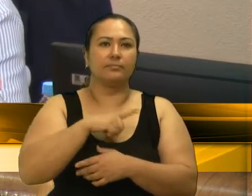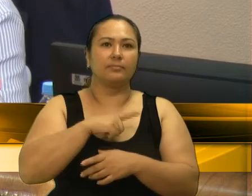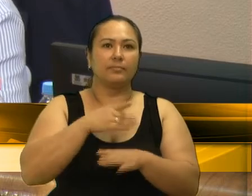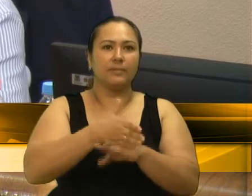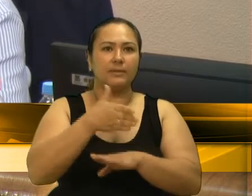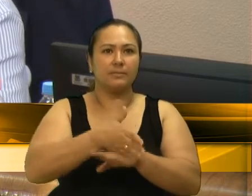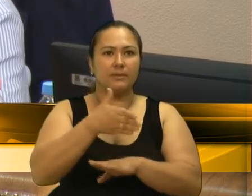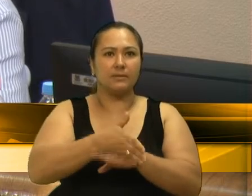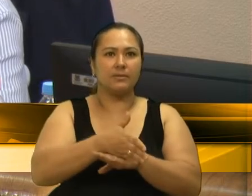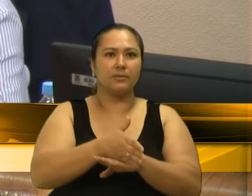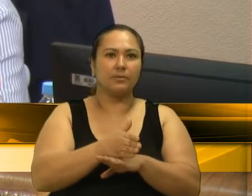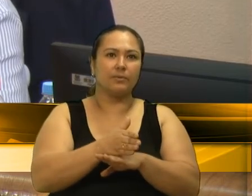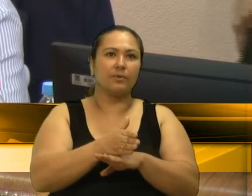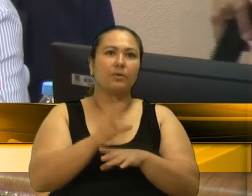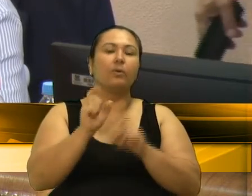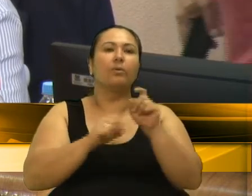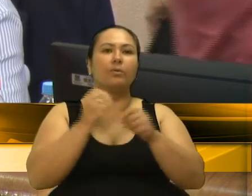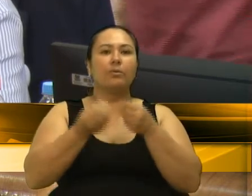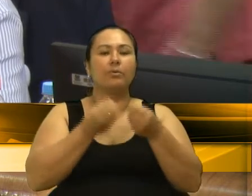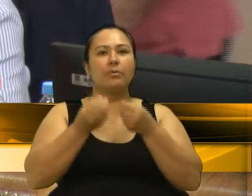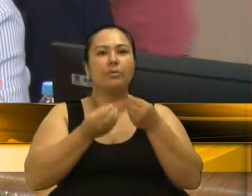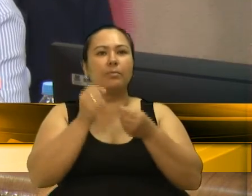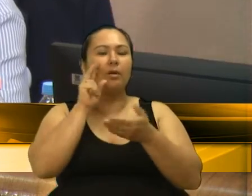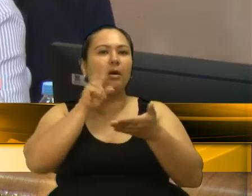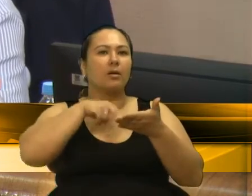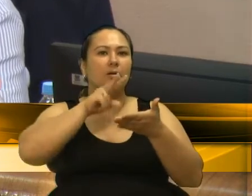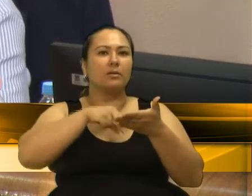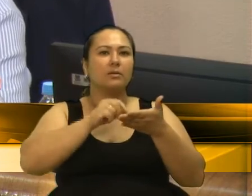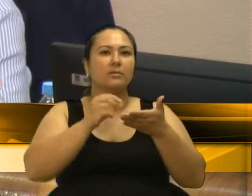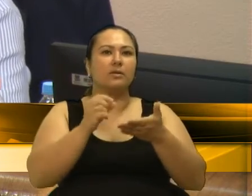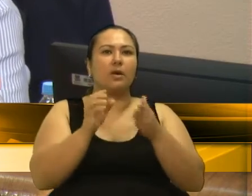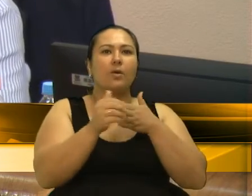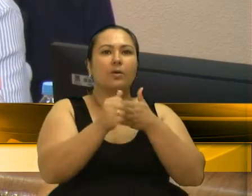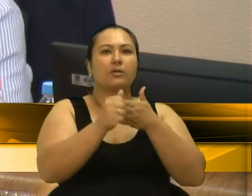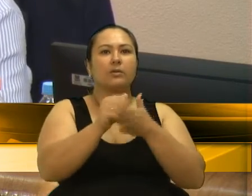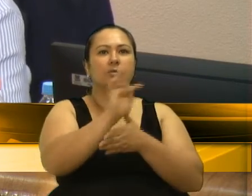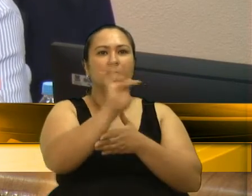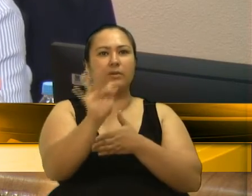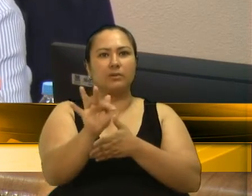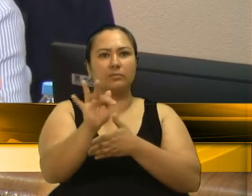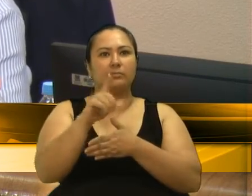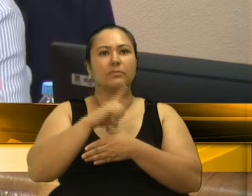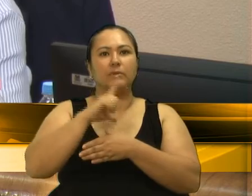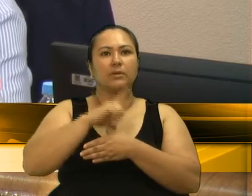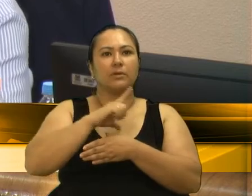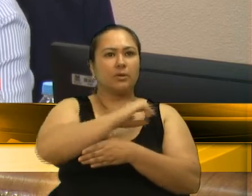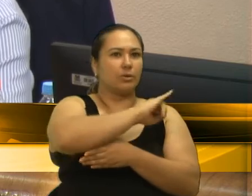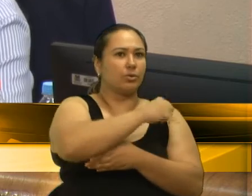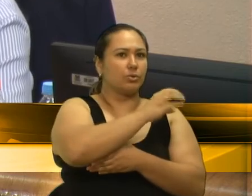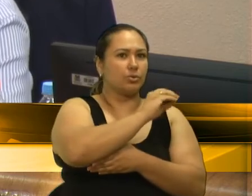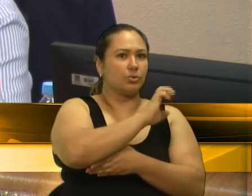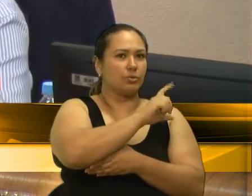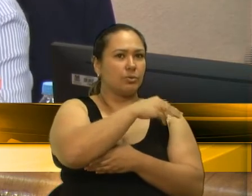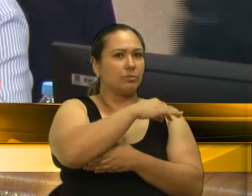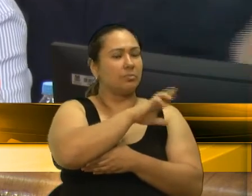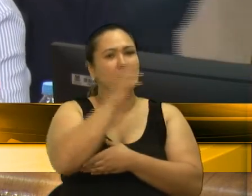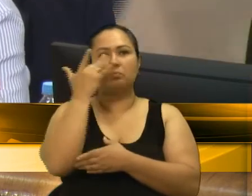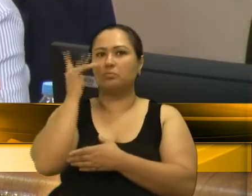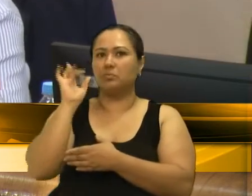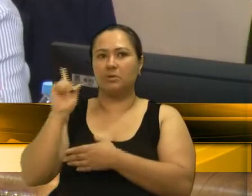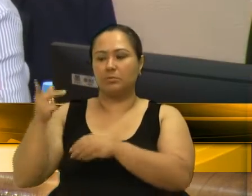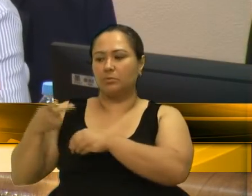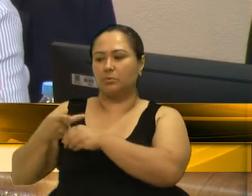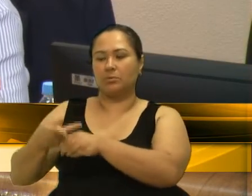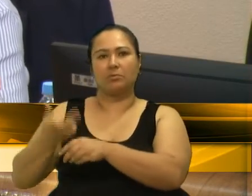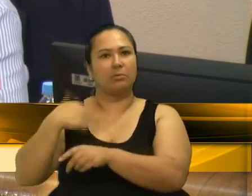da população. Como o senhor analisa essa orientação da legislação federal? Senhor Geomir, não sei, procuradora, parece que não vem ao